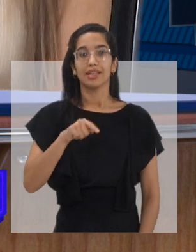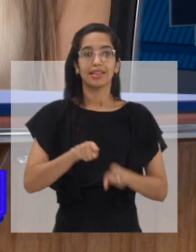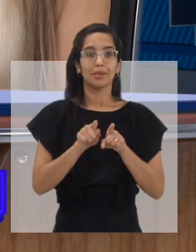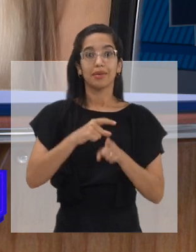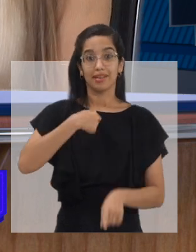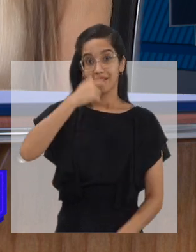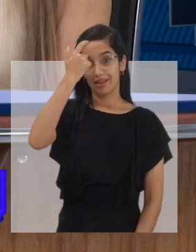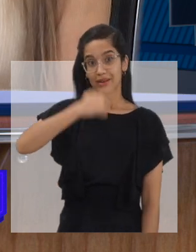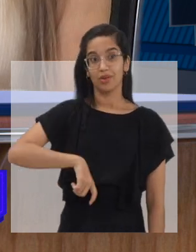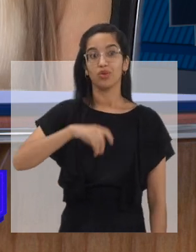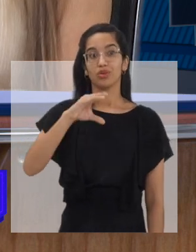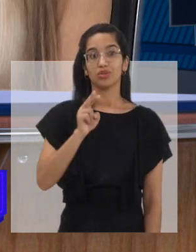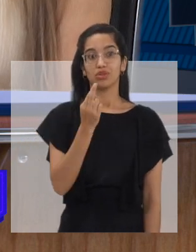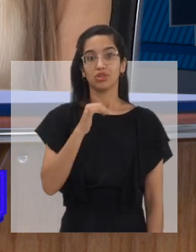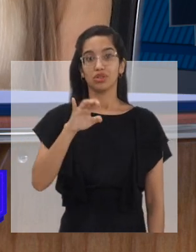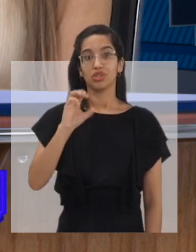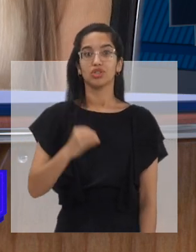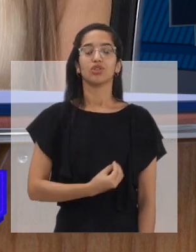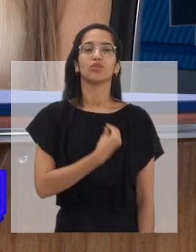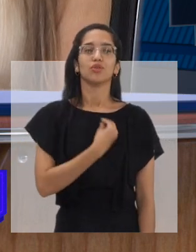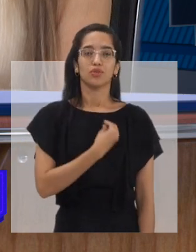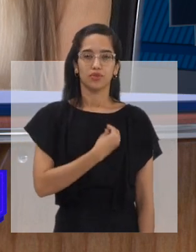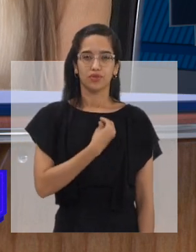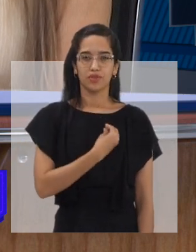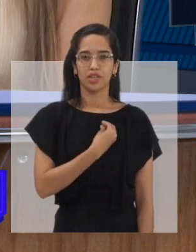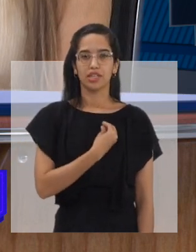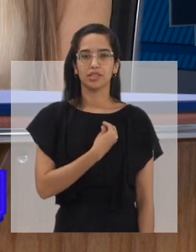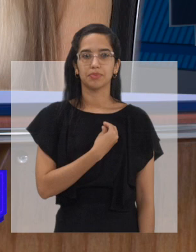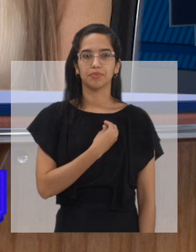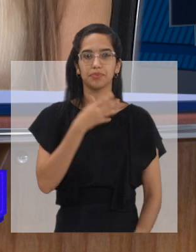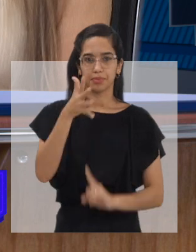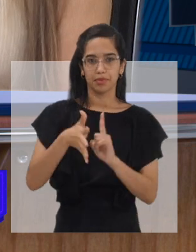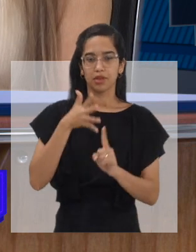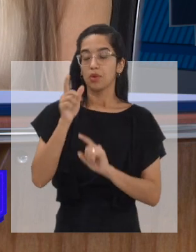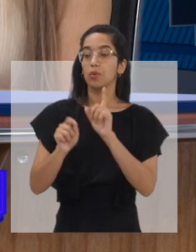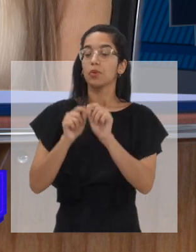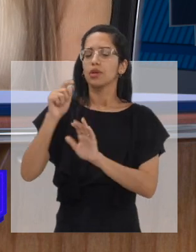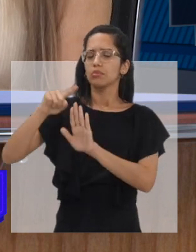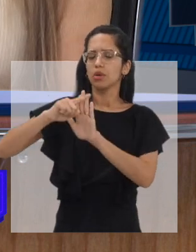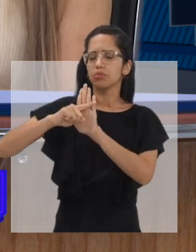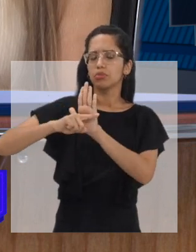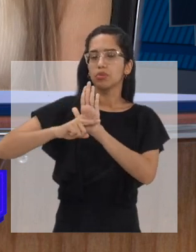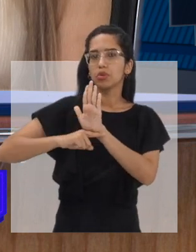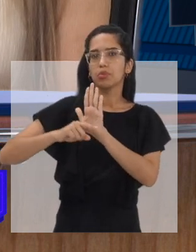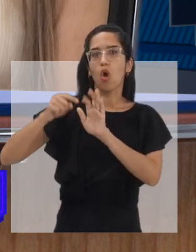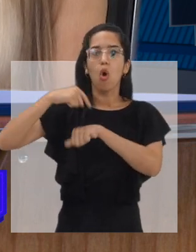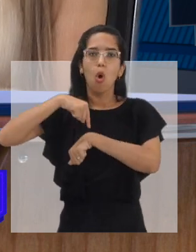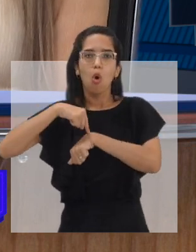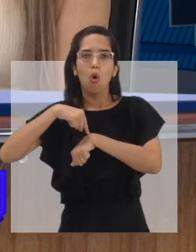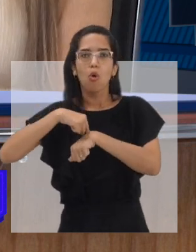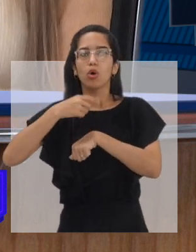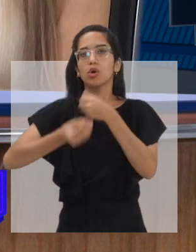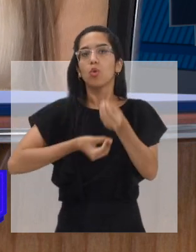vai estar presente lá nessa palestra. Qual é a programação, Mônica? Quais são os horários? O que você dispõe